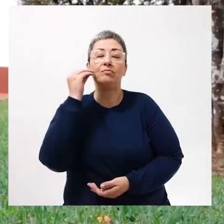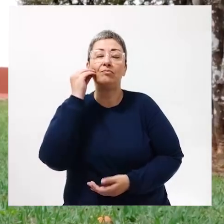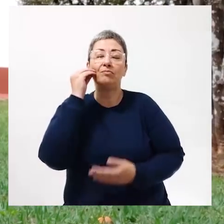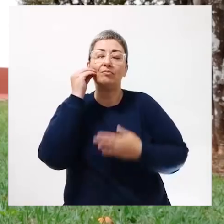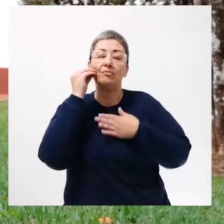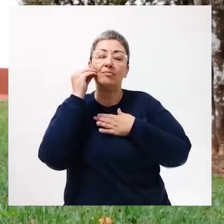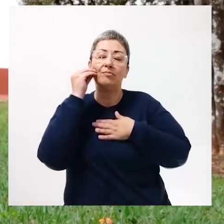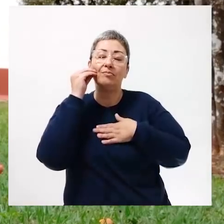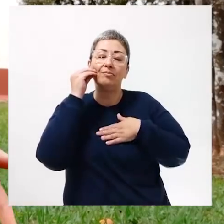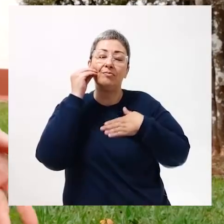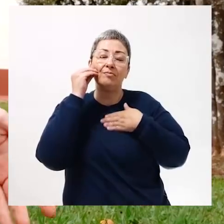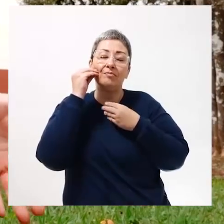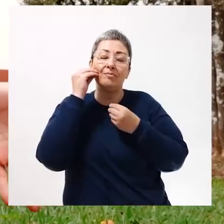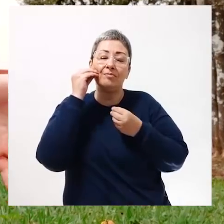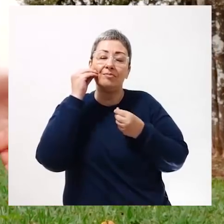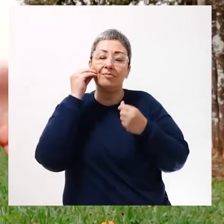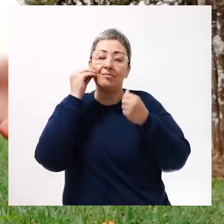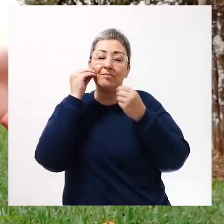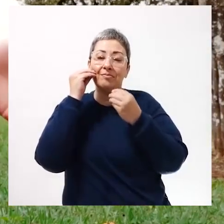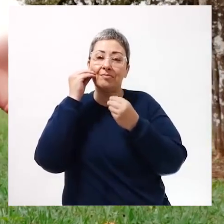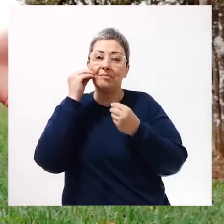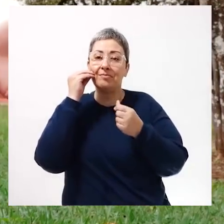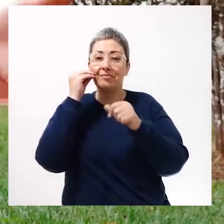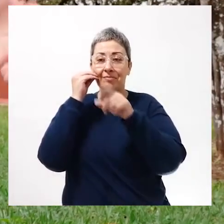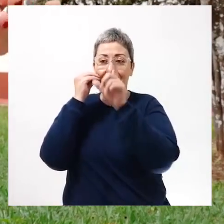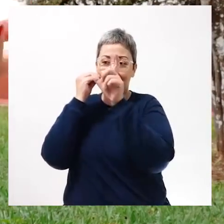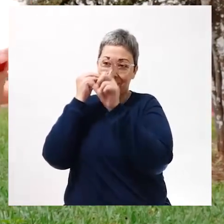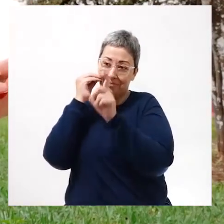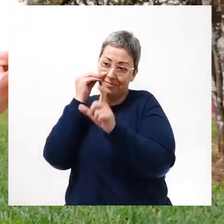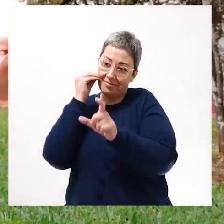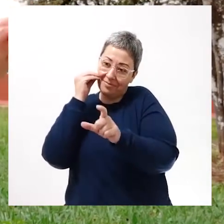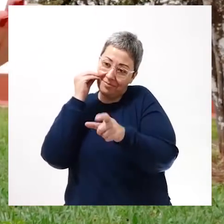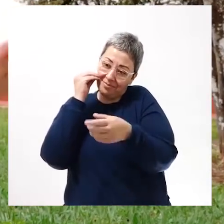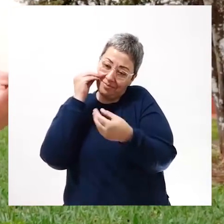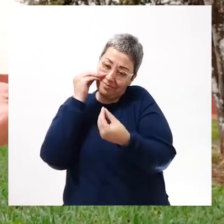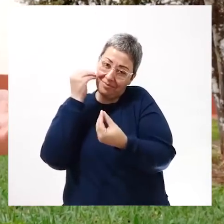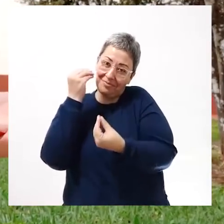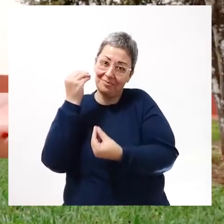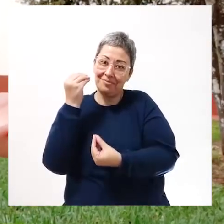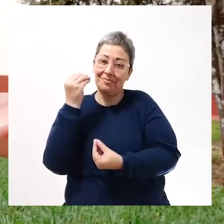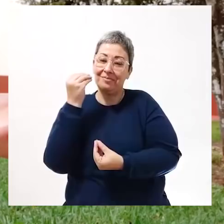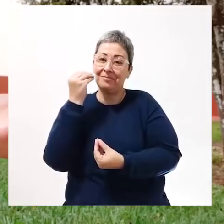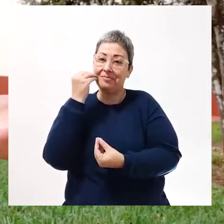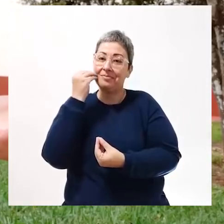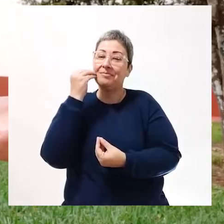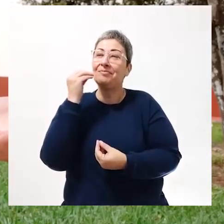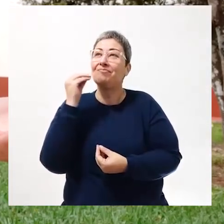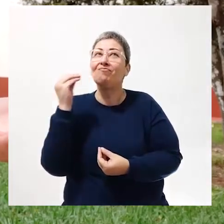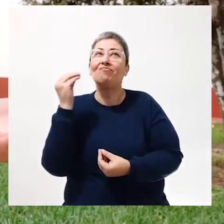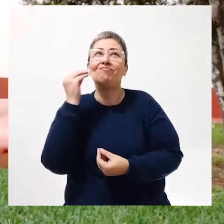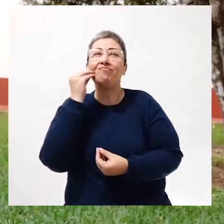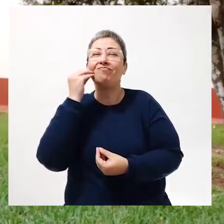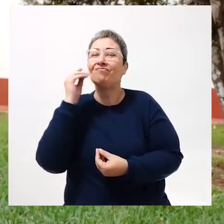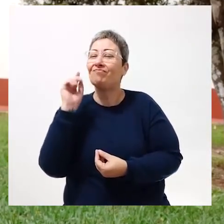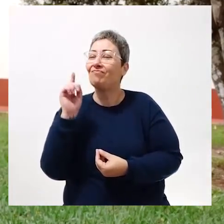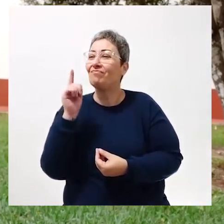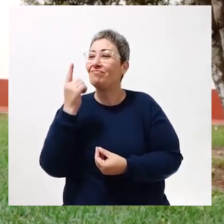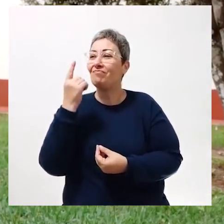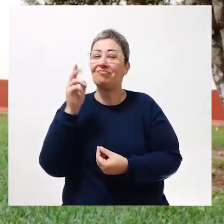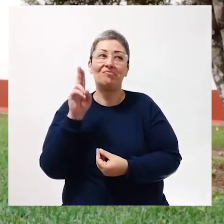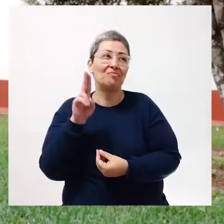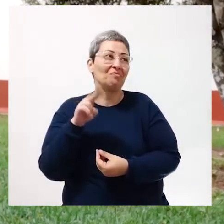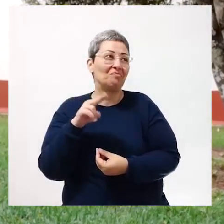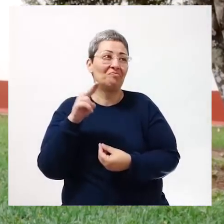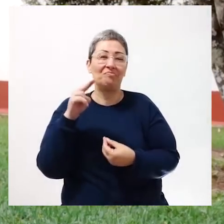Que beijinho doce que ele tem. Depois